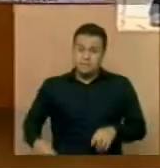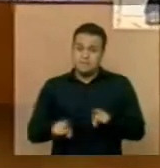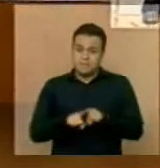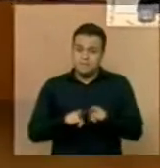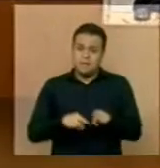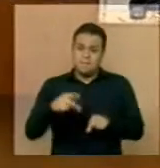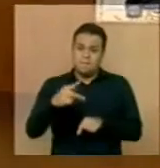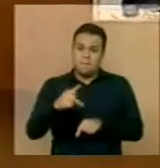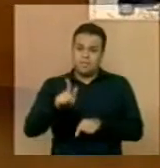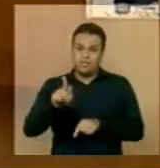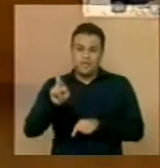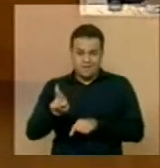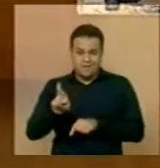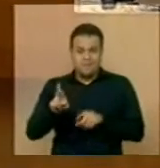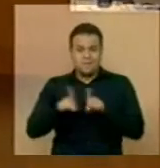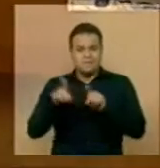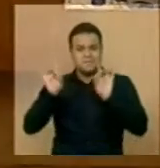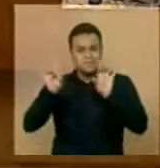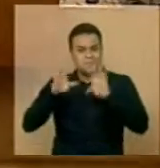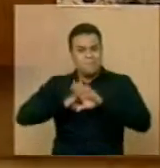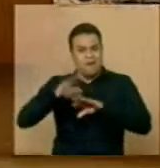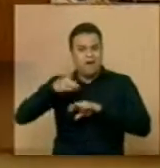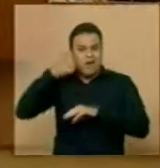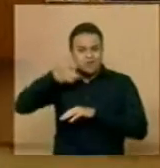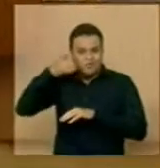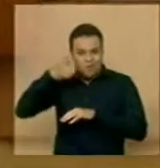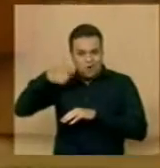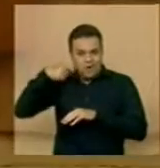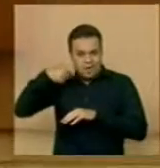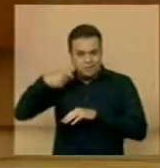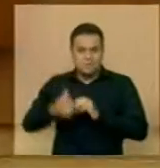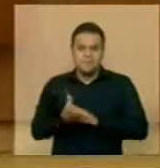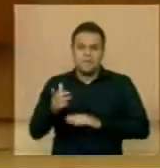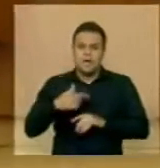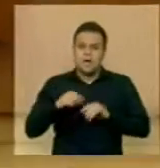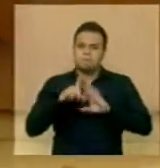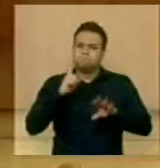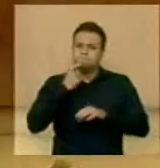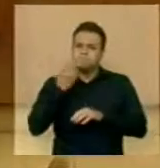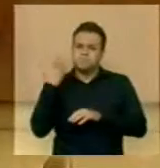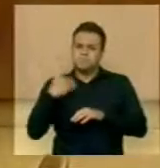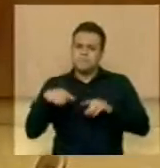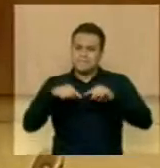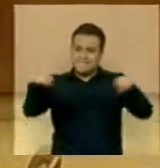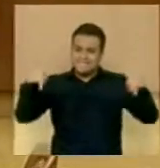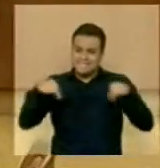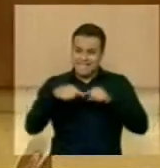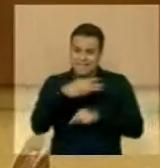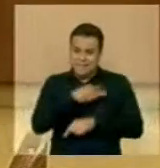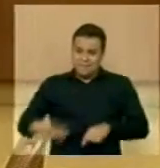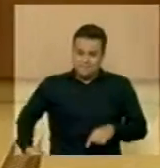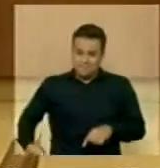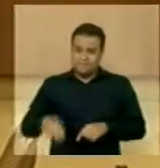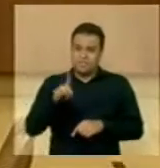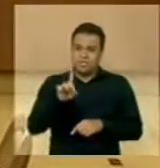procuradora, especialmente aos senhores advogados que nos acompanham, que eu recebi há poucos minutos do gabinete do ministro Dias Toffoli,